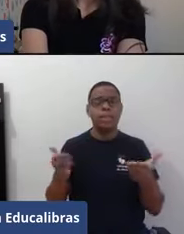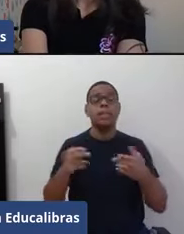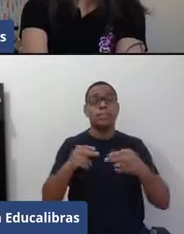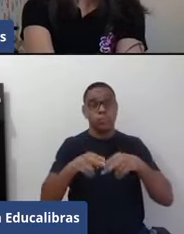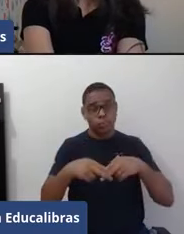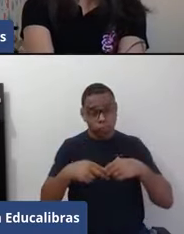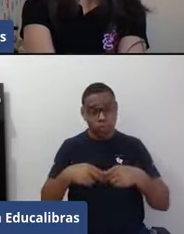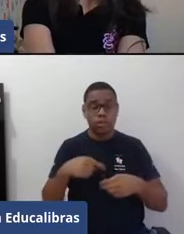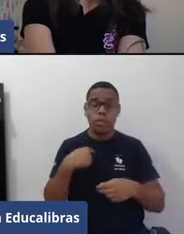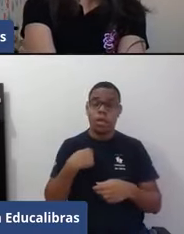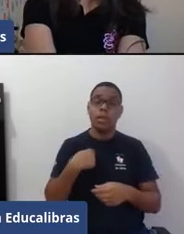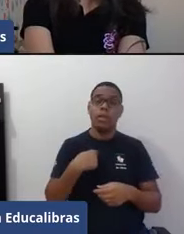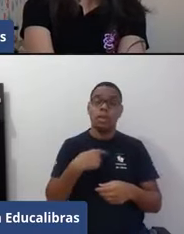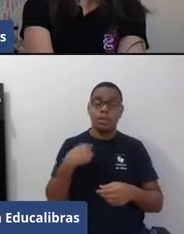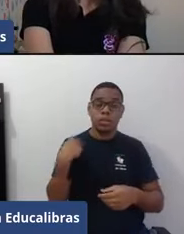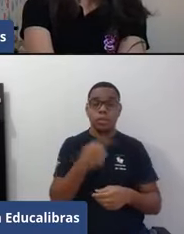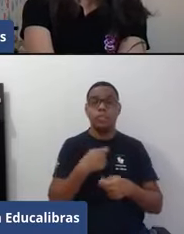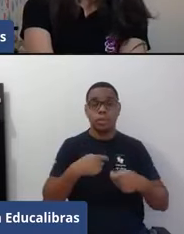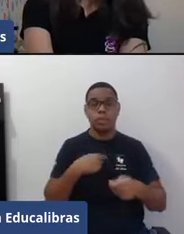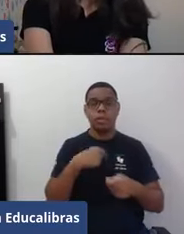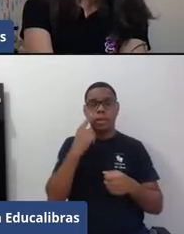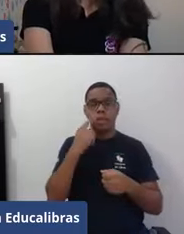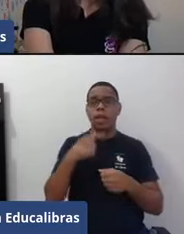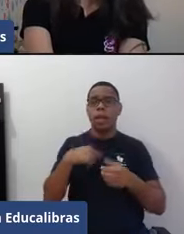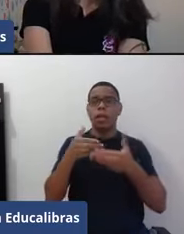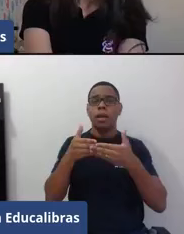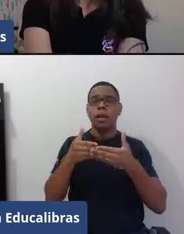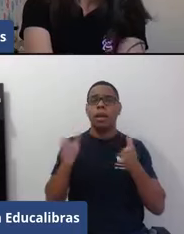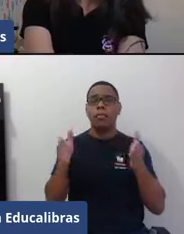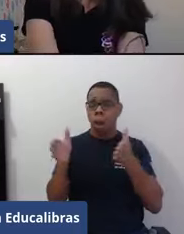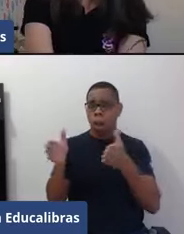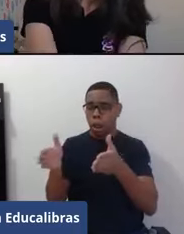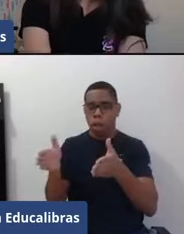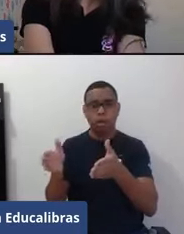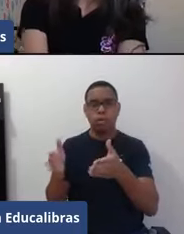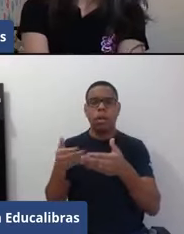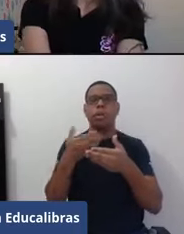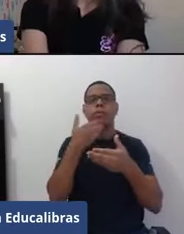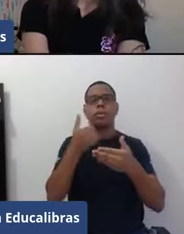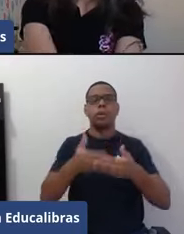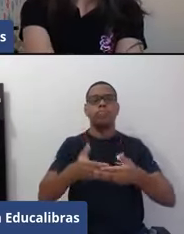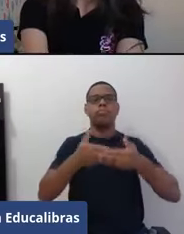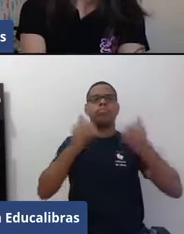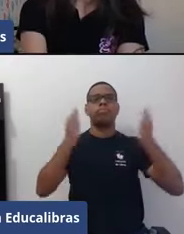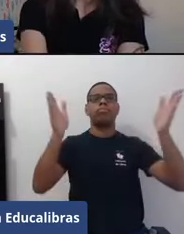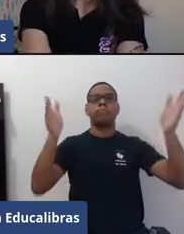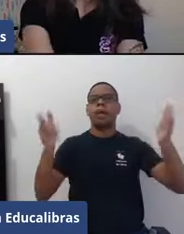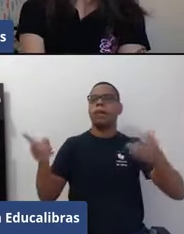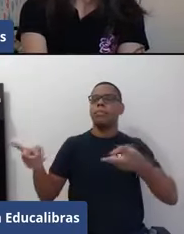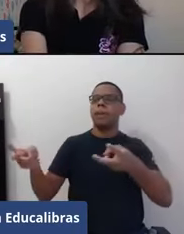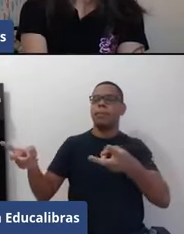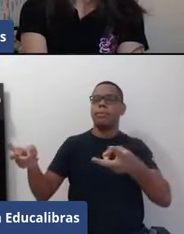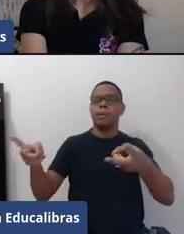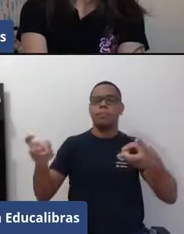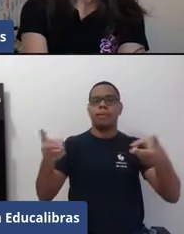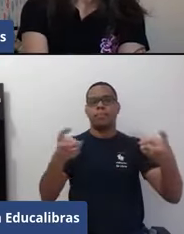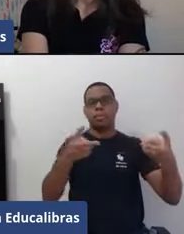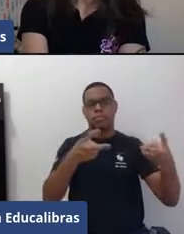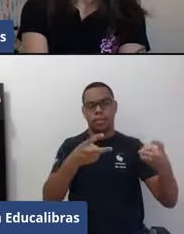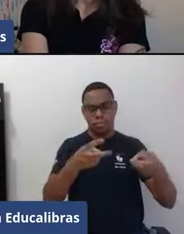fica a sugestão, para ter um olhar ampliado em relação a esse público, Cid. Isso precisa entrar na pauta da